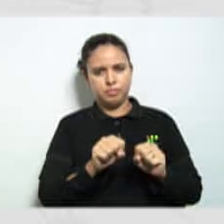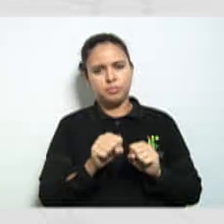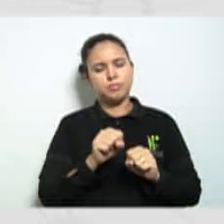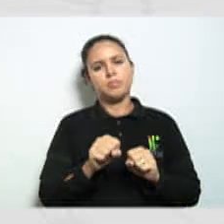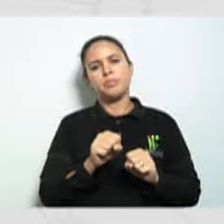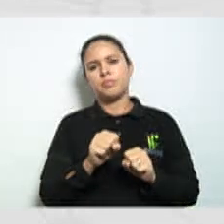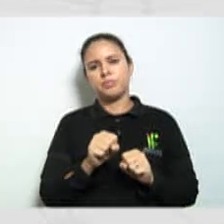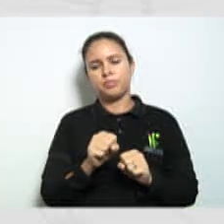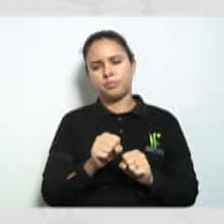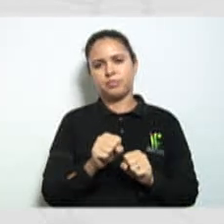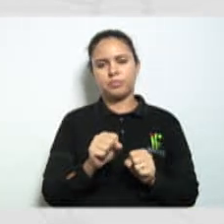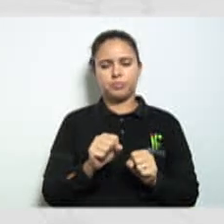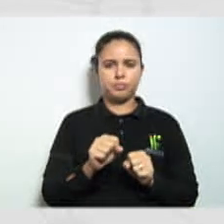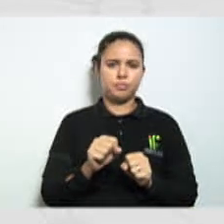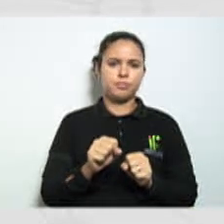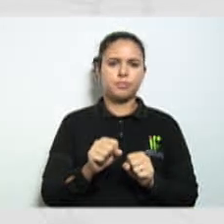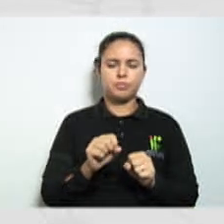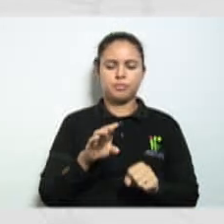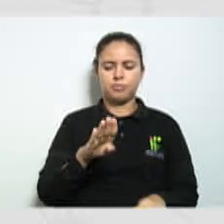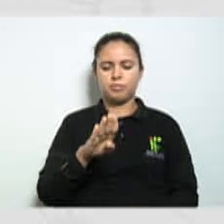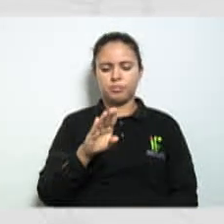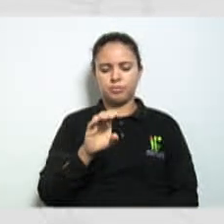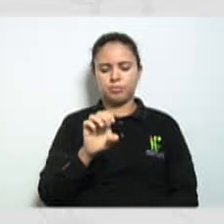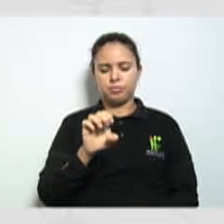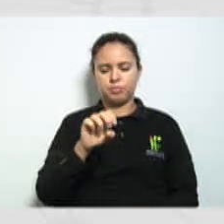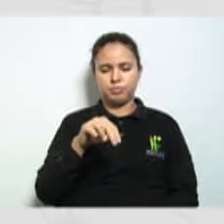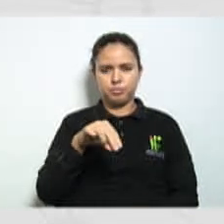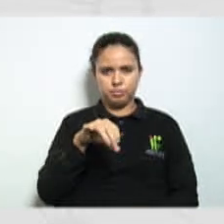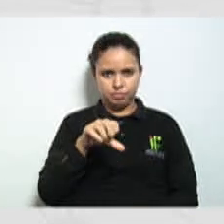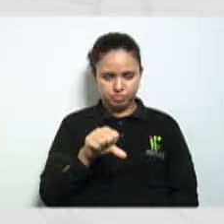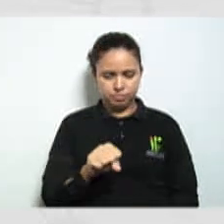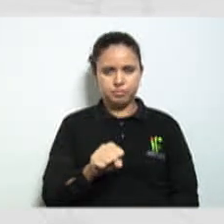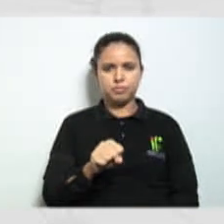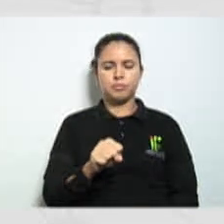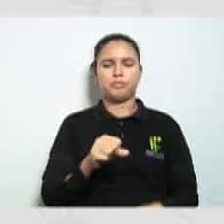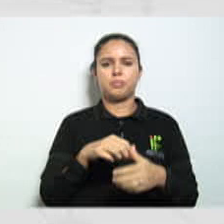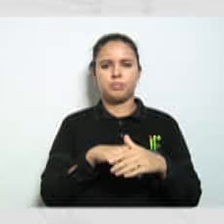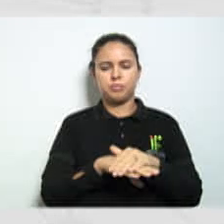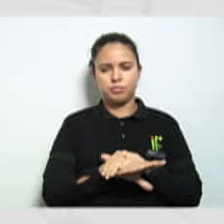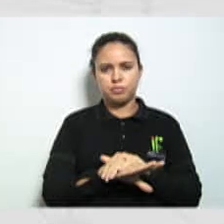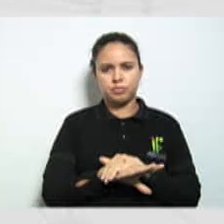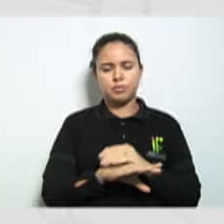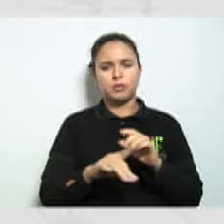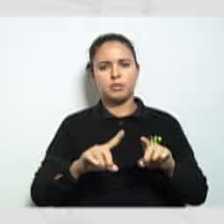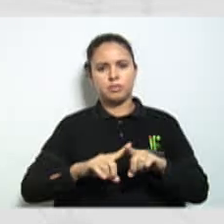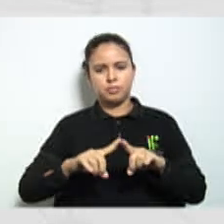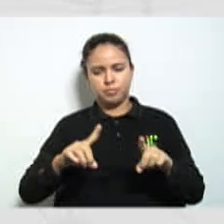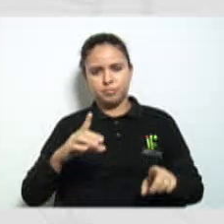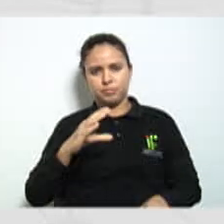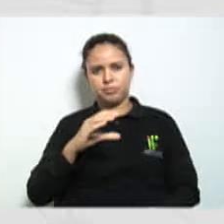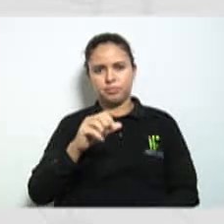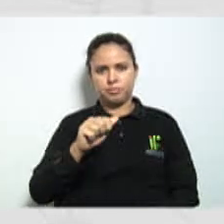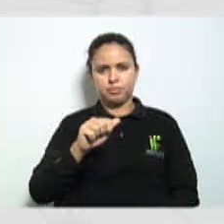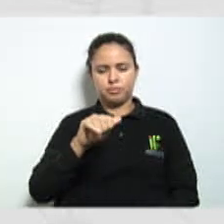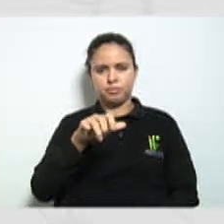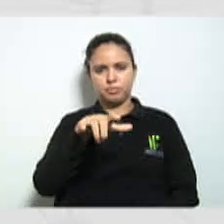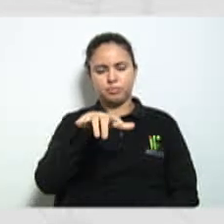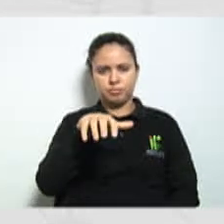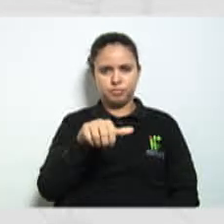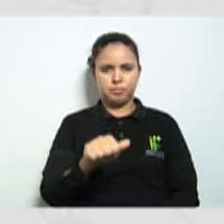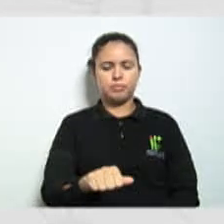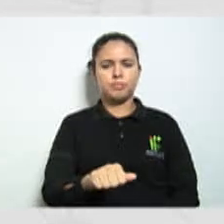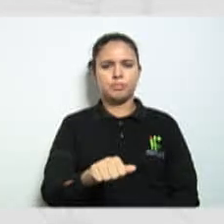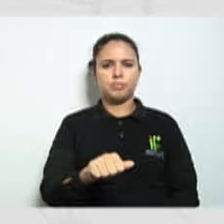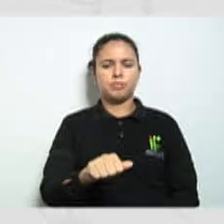com algum bem lá em estoque por muito tempo. E os créditos a receber também. Mas a conta caixa, o que é